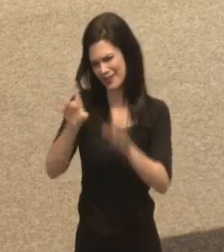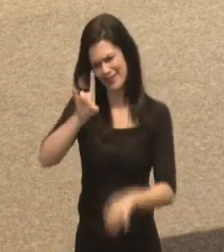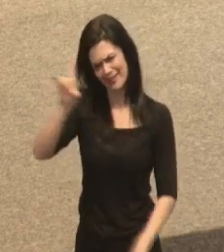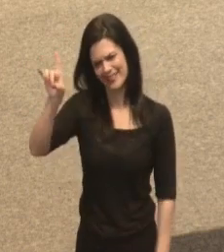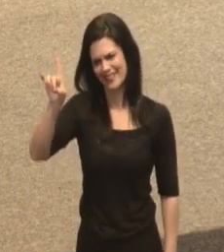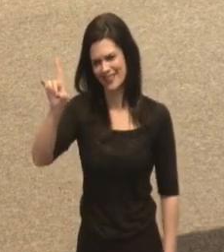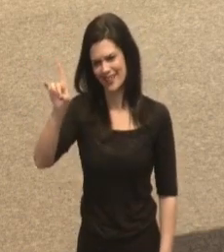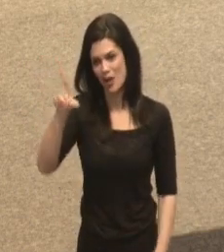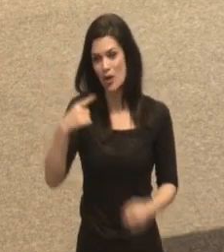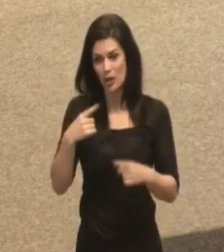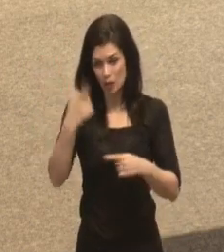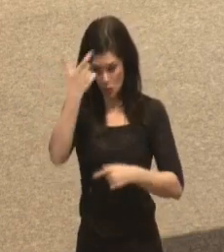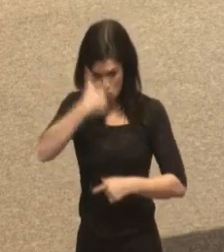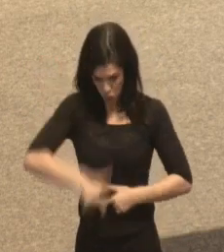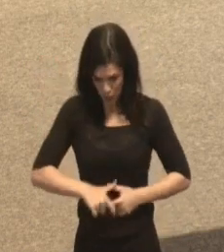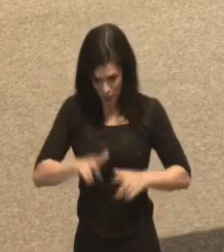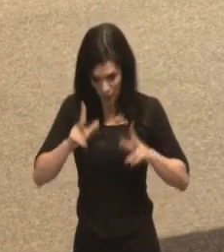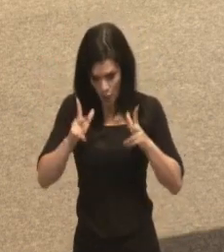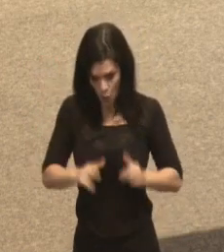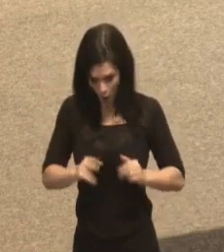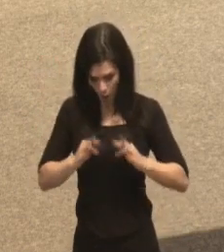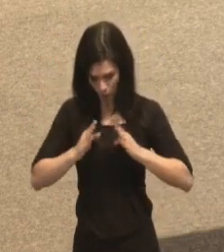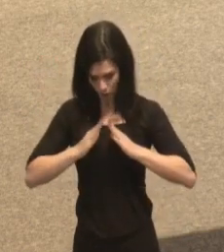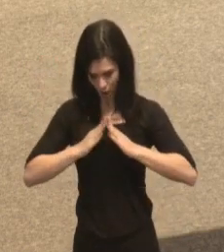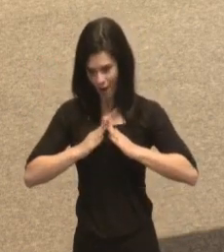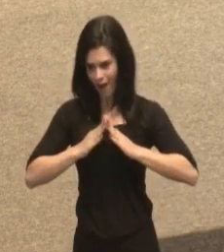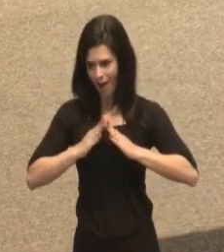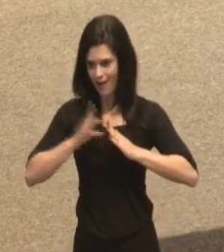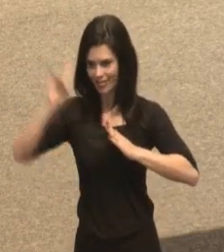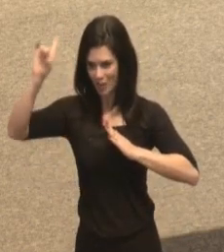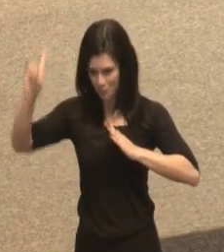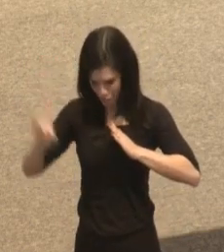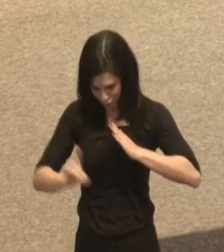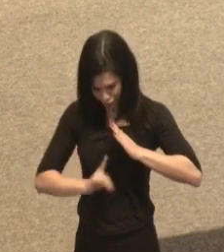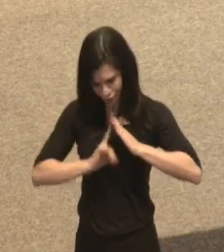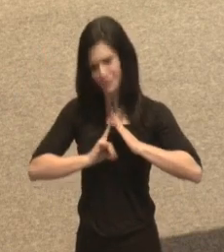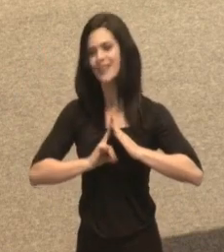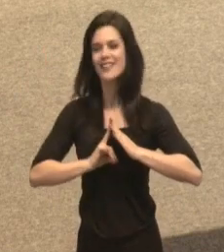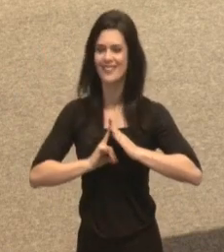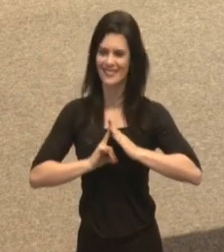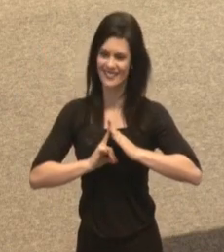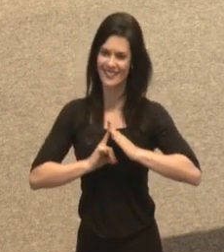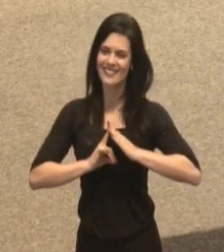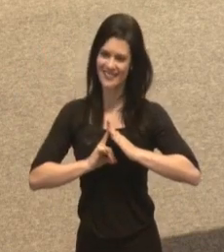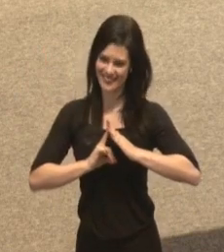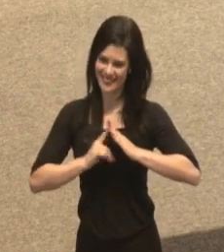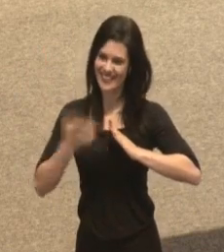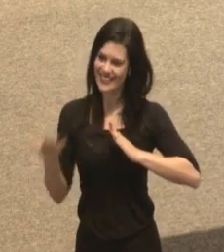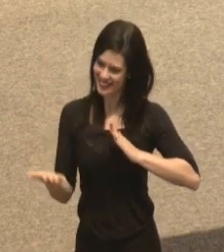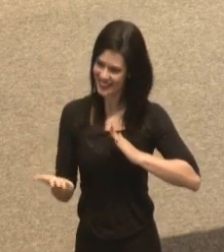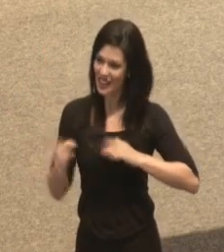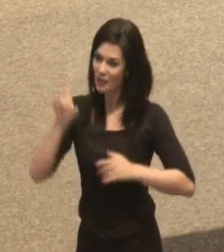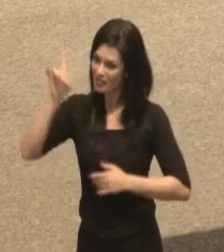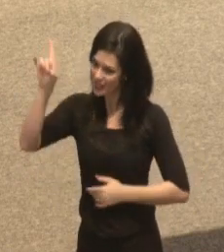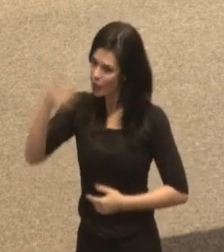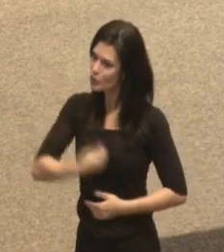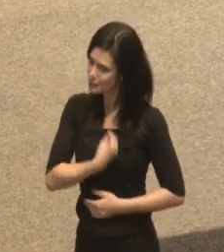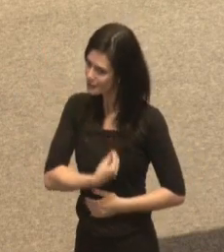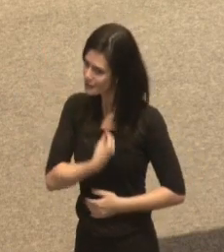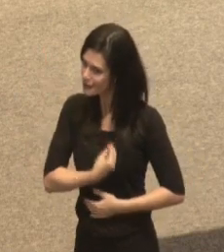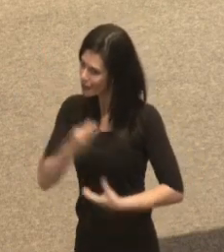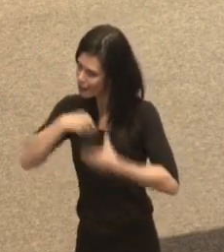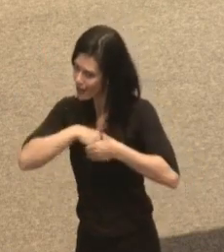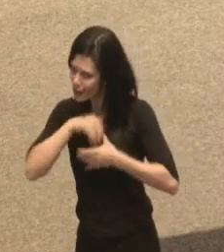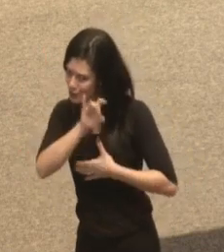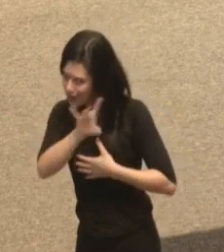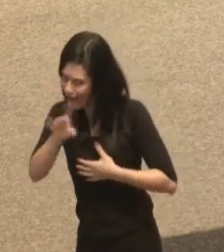somos templos do Espírito Santo, templos para glorificar o nome do Senhor, e Ele habita em nós.